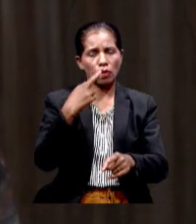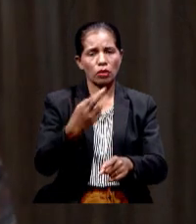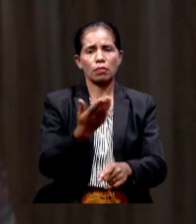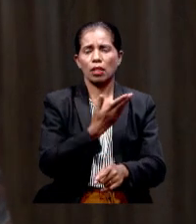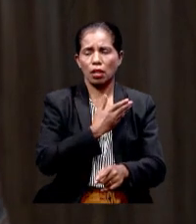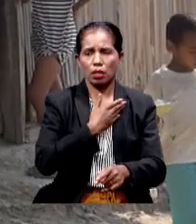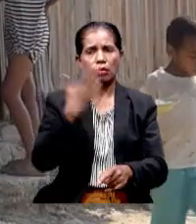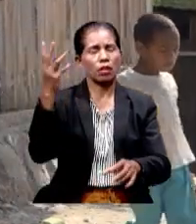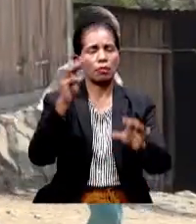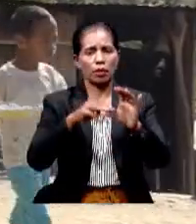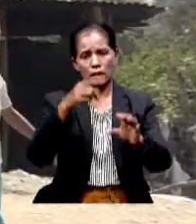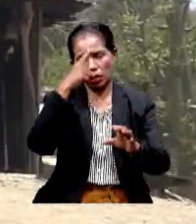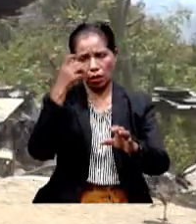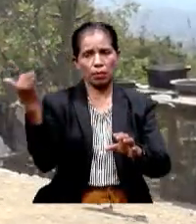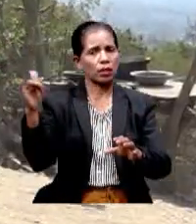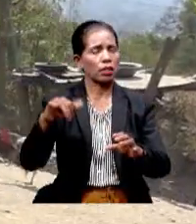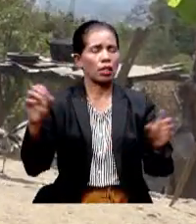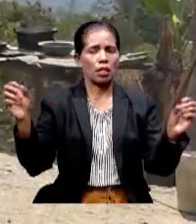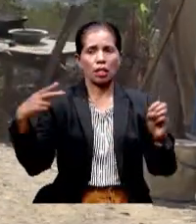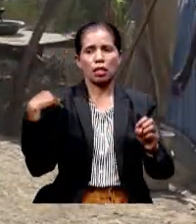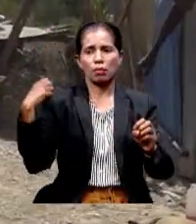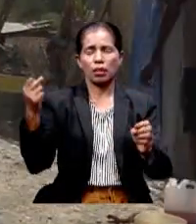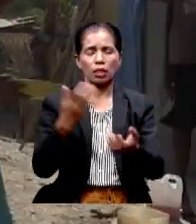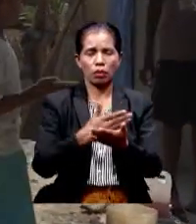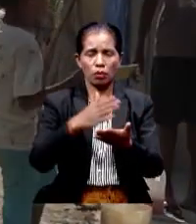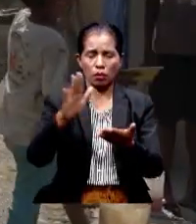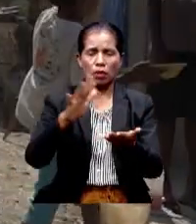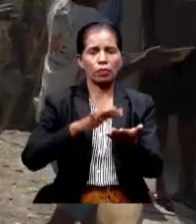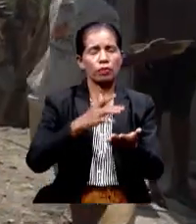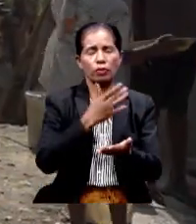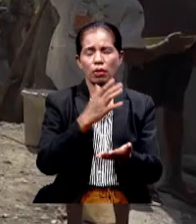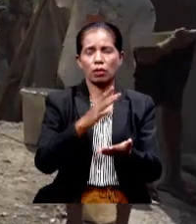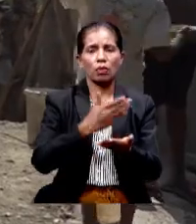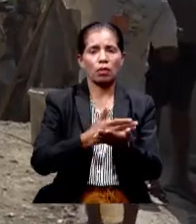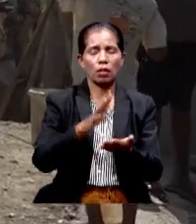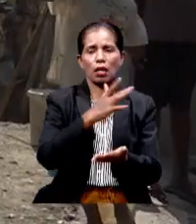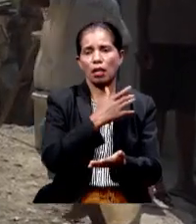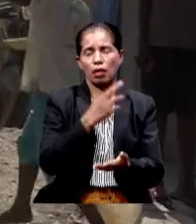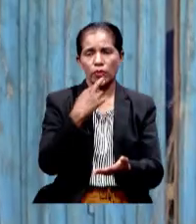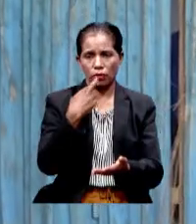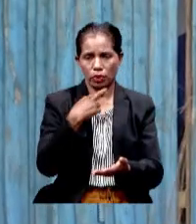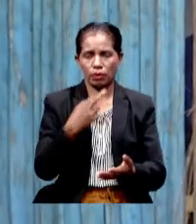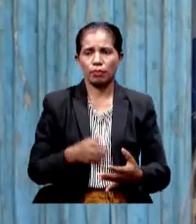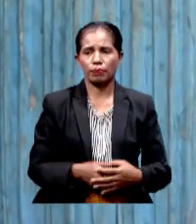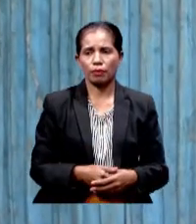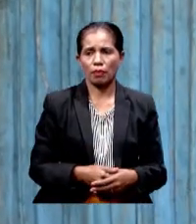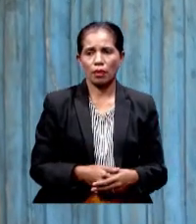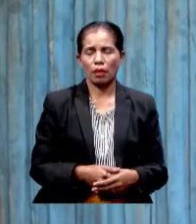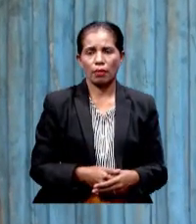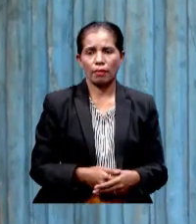mercado, tamasira laia kebit atau sosa nune enfrenta menu saihan. Au ya family